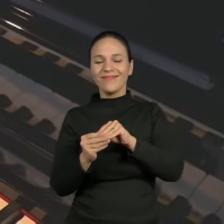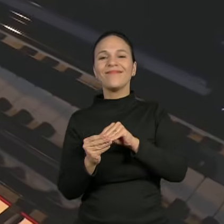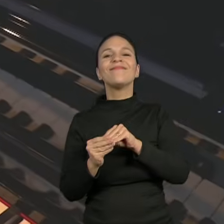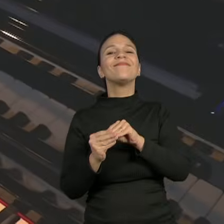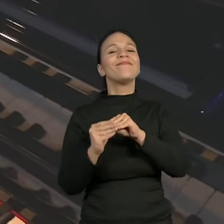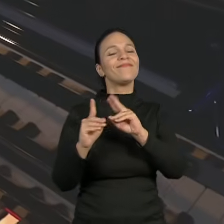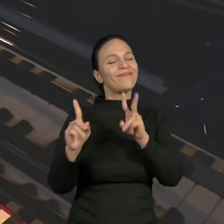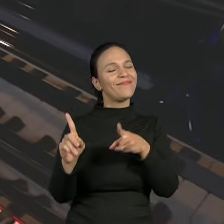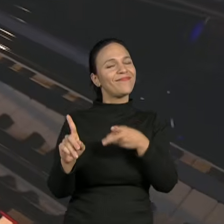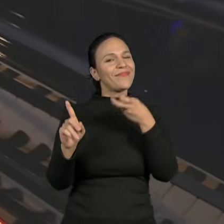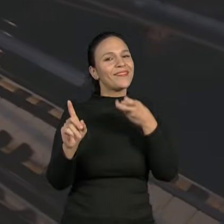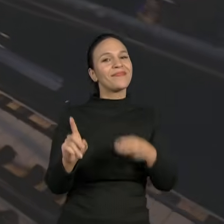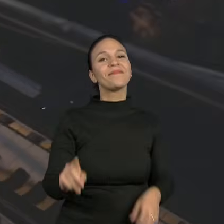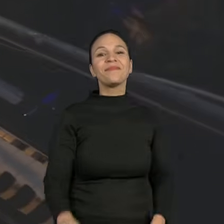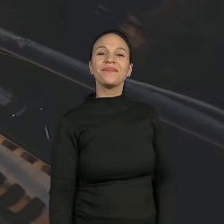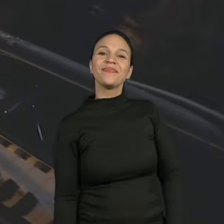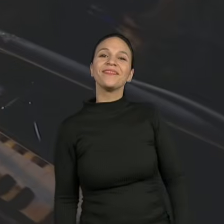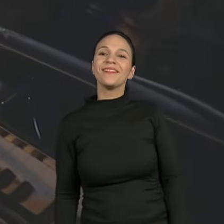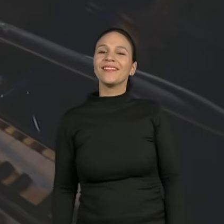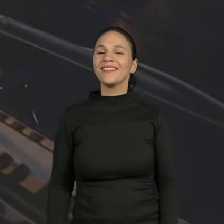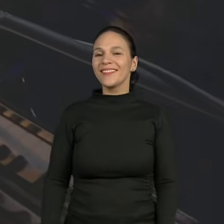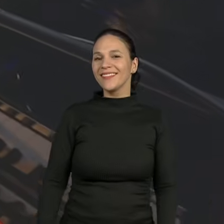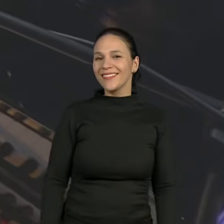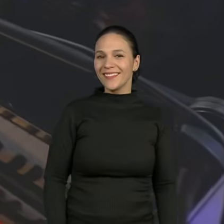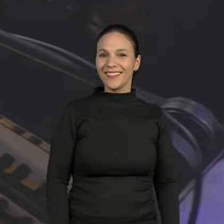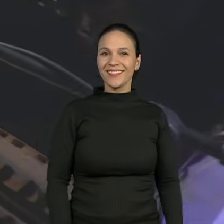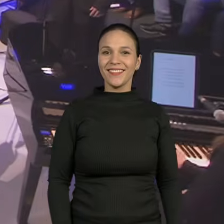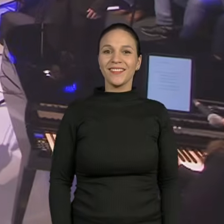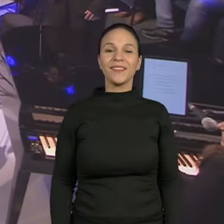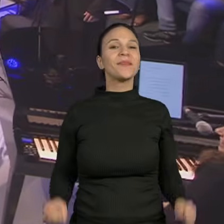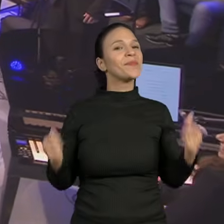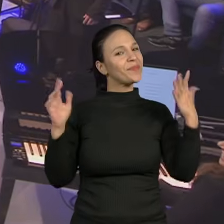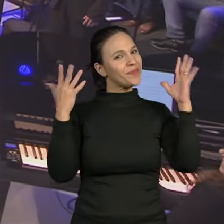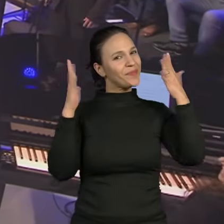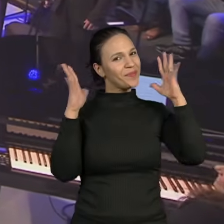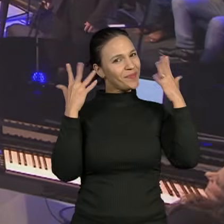eu já escuto os teus sinais.